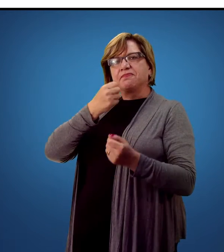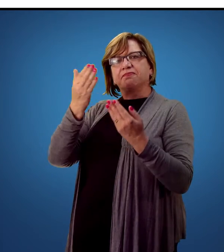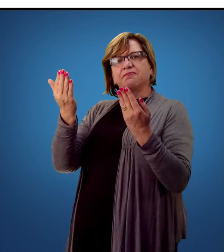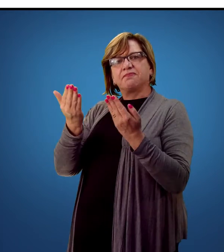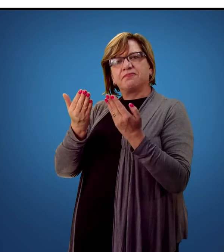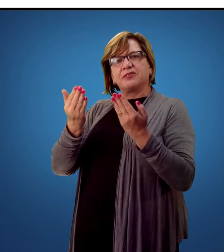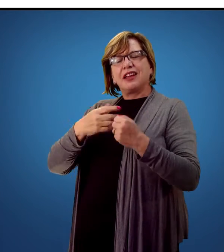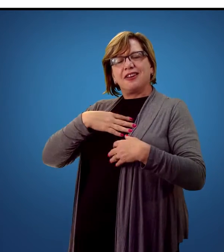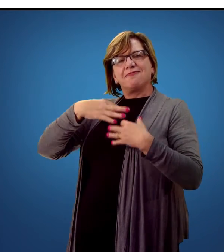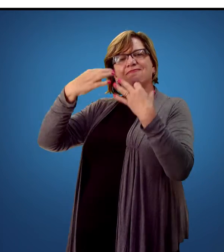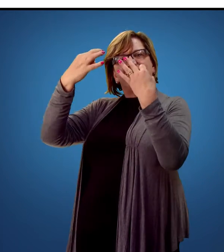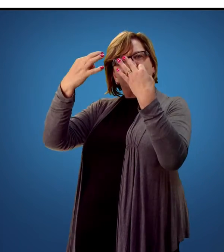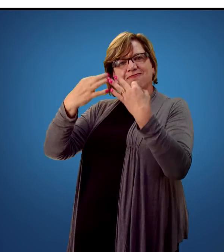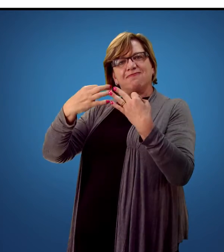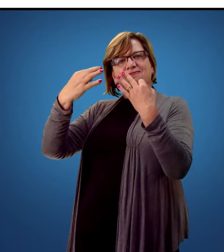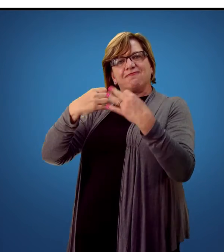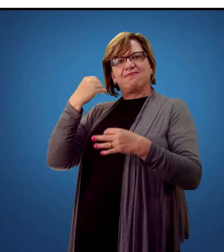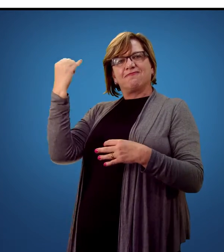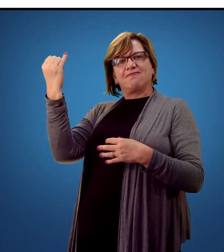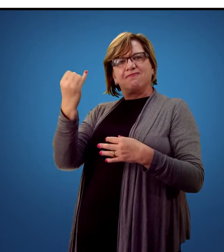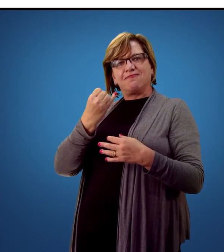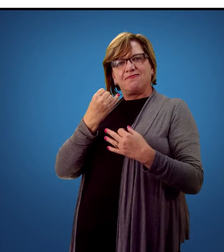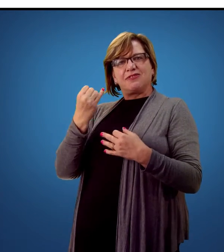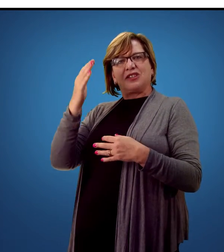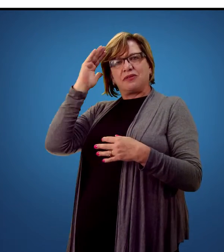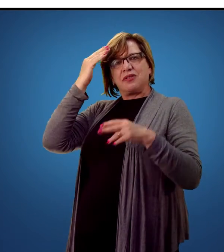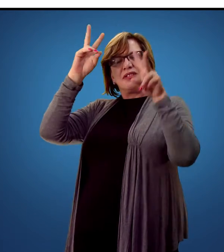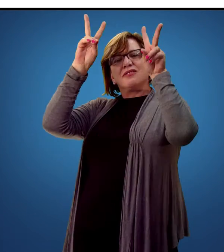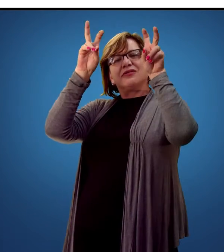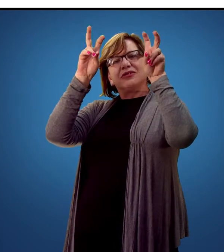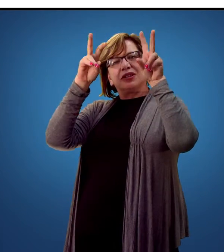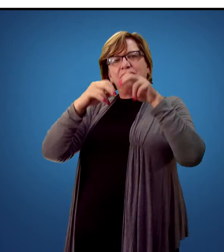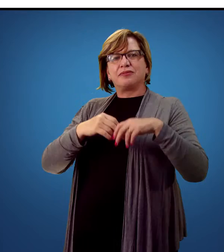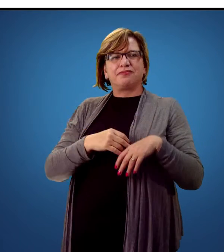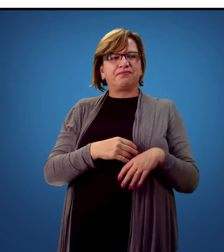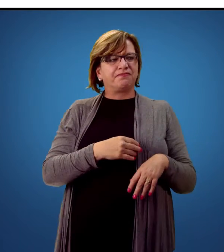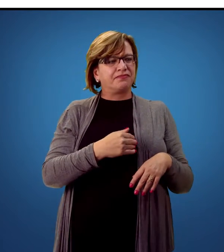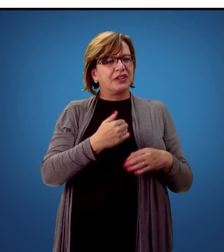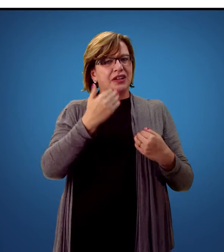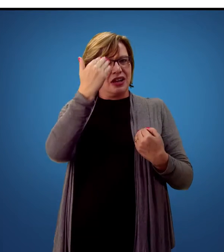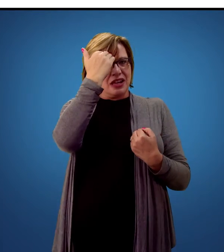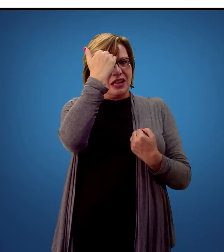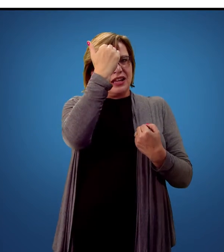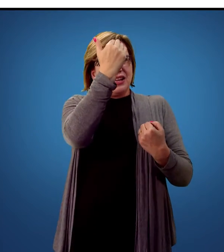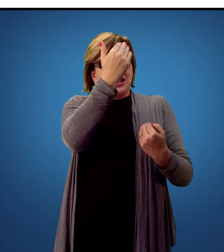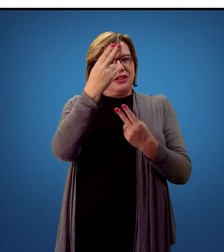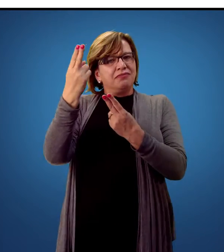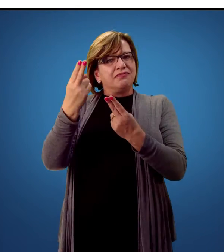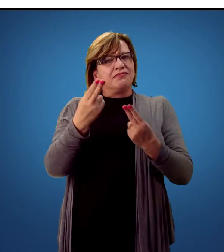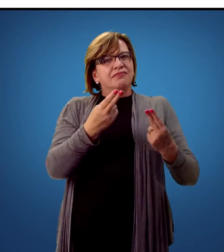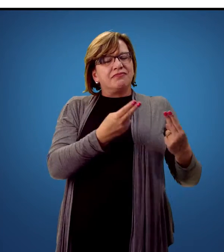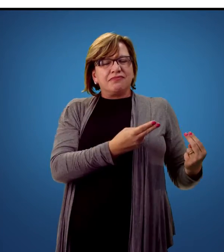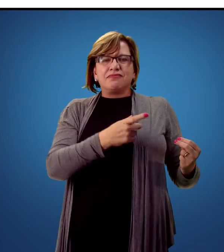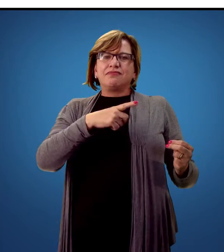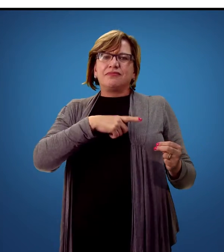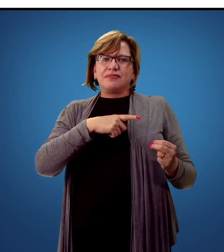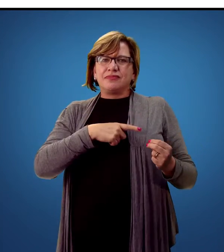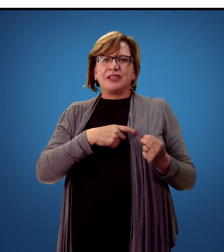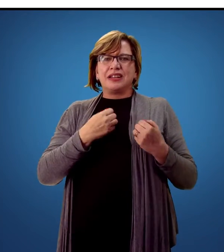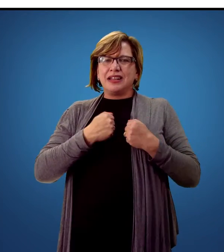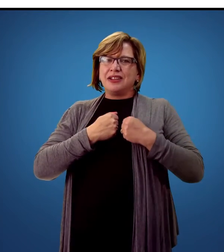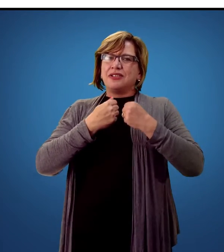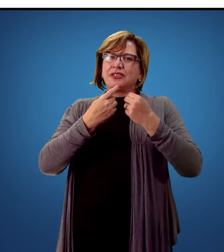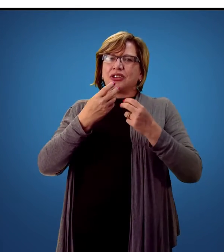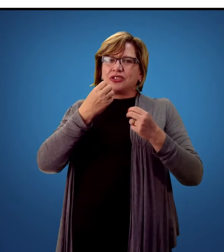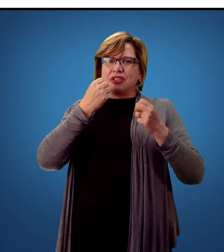certeza de que foi de grande valia para a compreensão deste assunto o professor rodrigo silva e agradeço o convite e faço votos que realmente